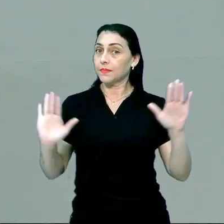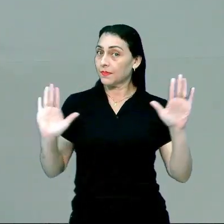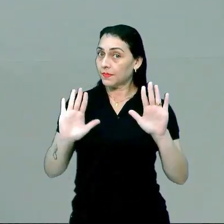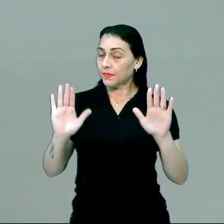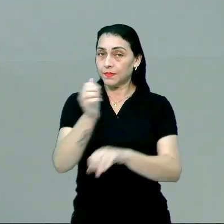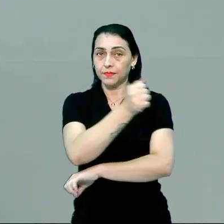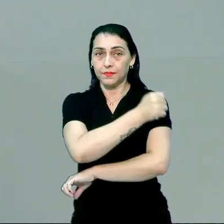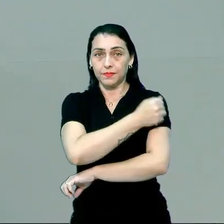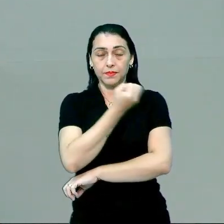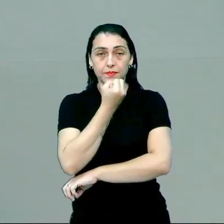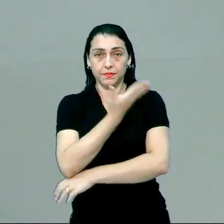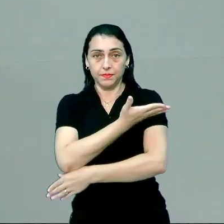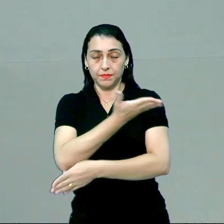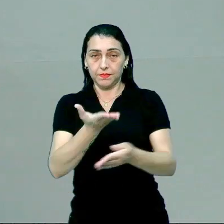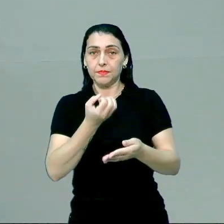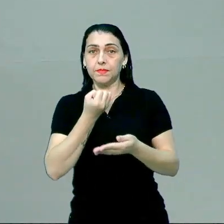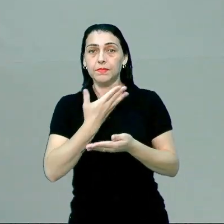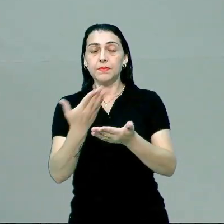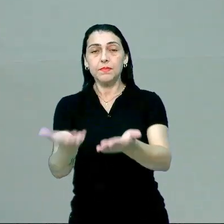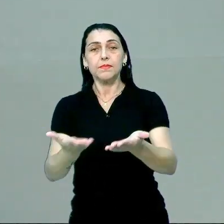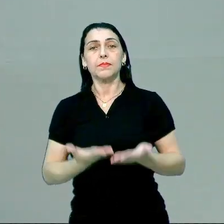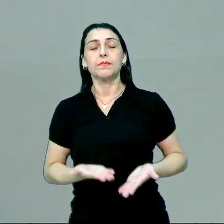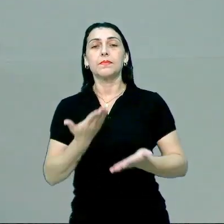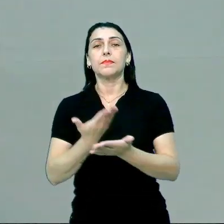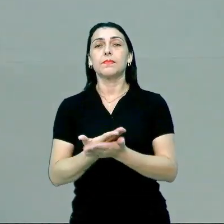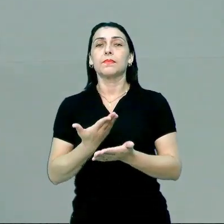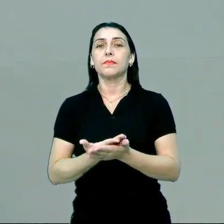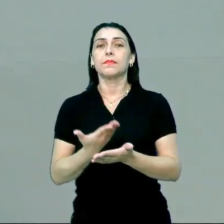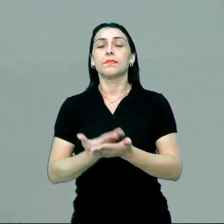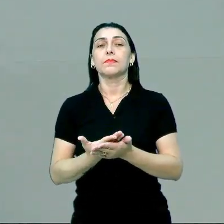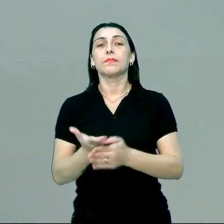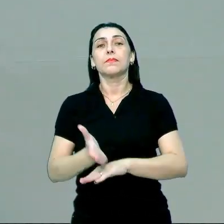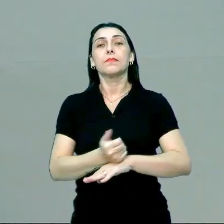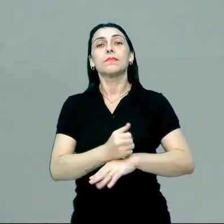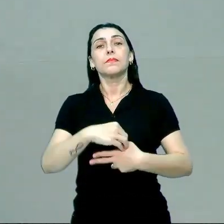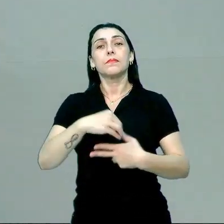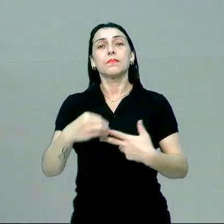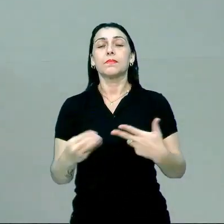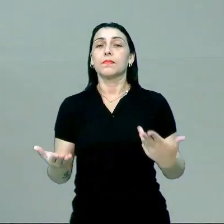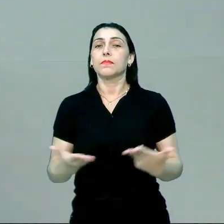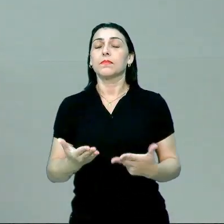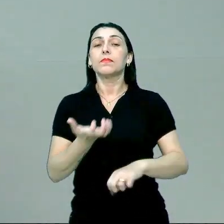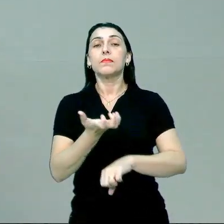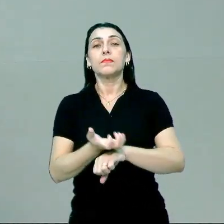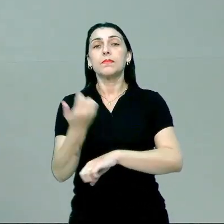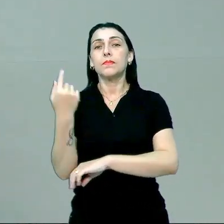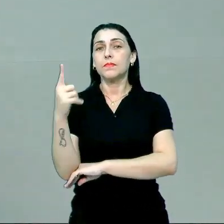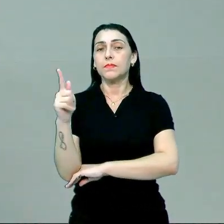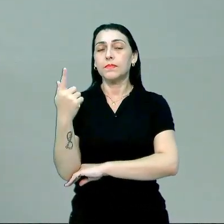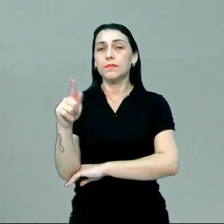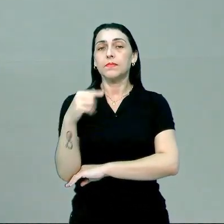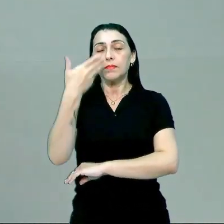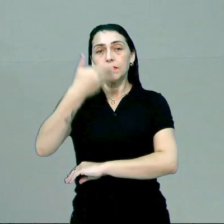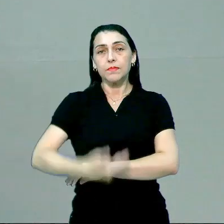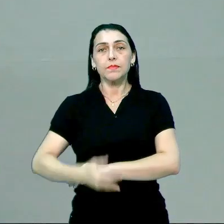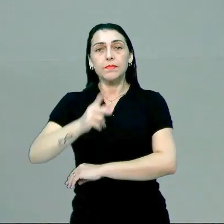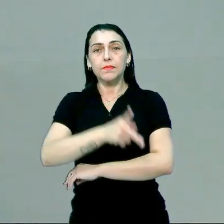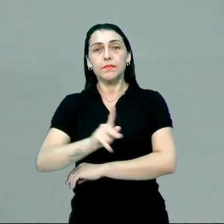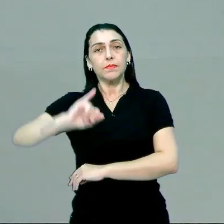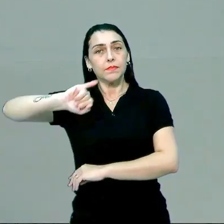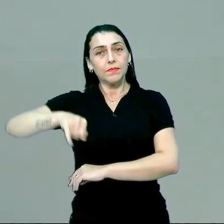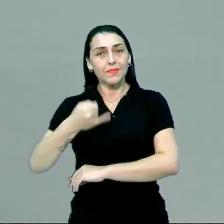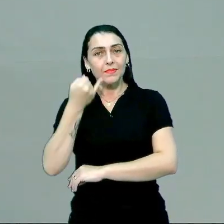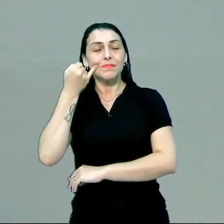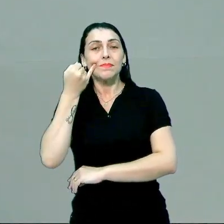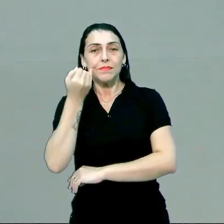Olá, alunos, tudo bem? Sejam todos bem-vindos à nossa aula de pré-ENEM de hoje. Essa é a disciplina de Geografia e eu sou a professora